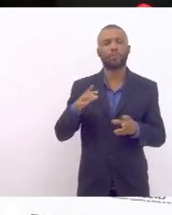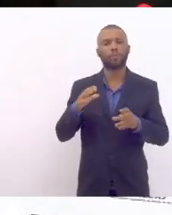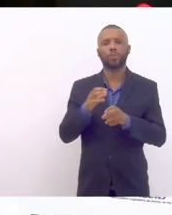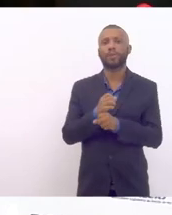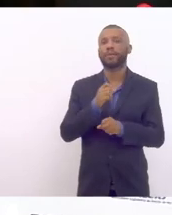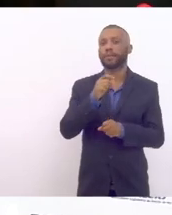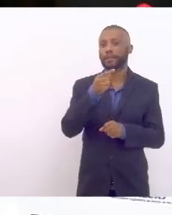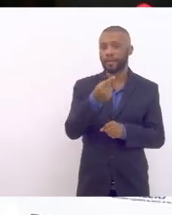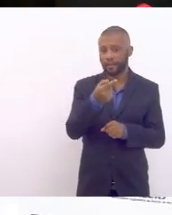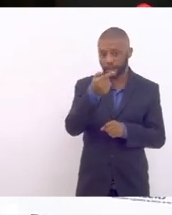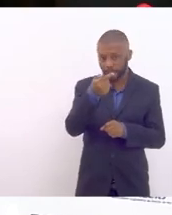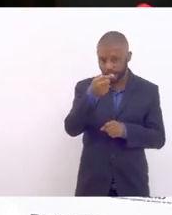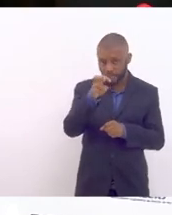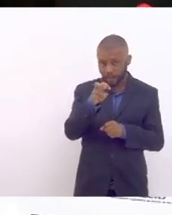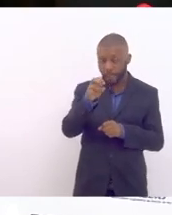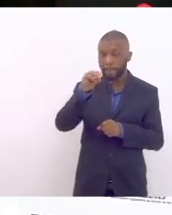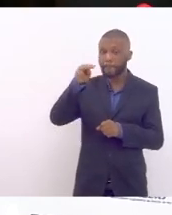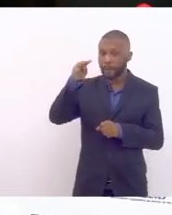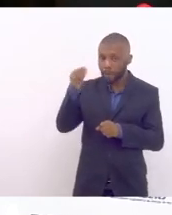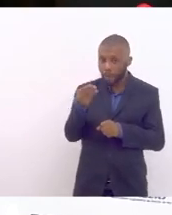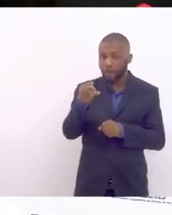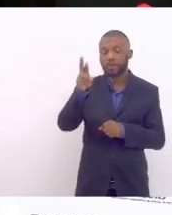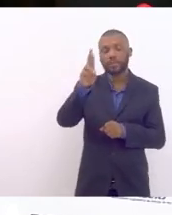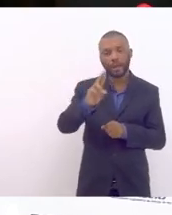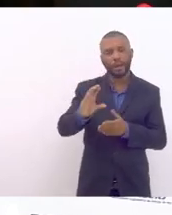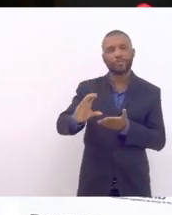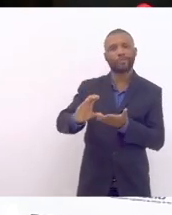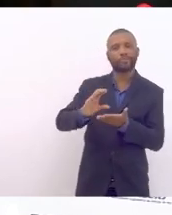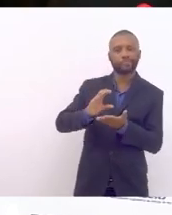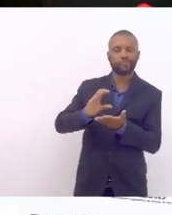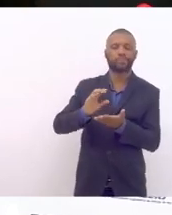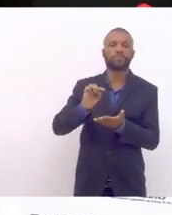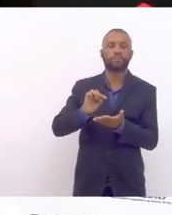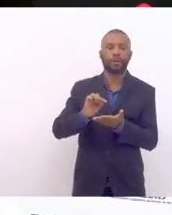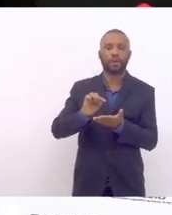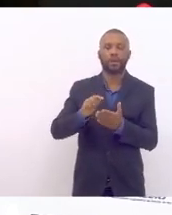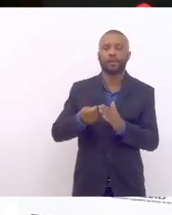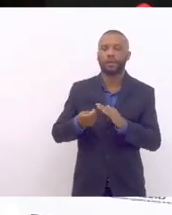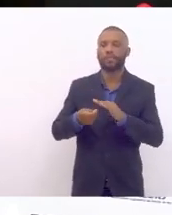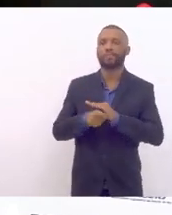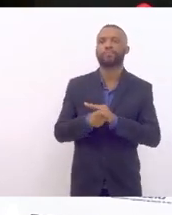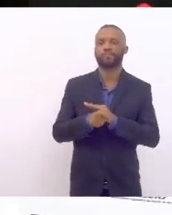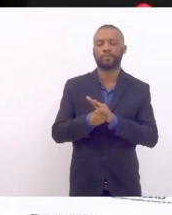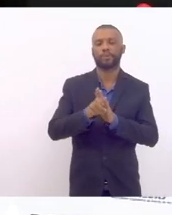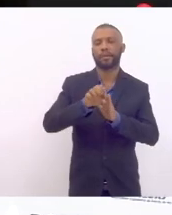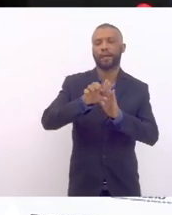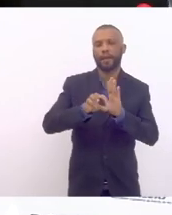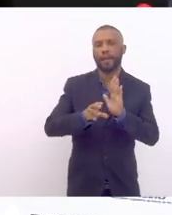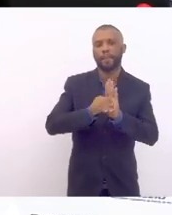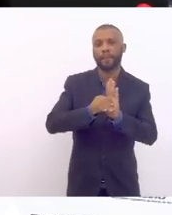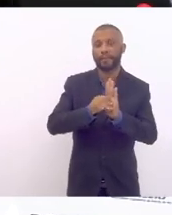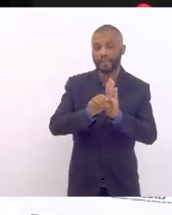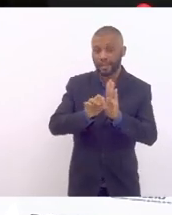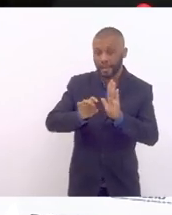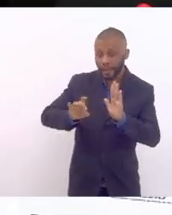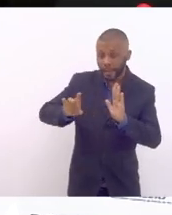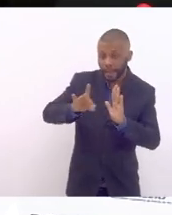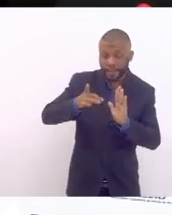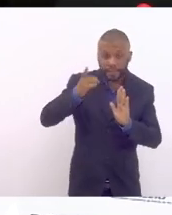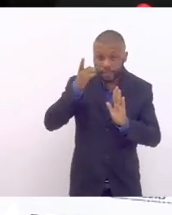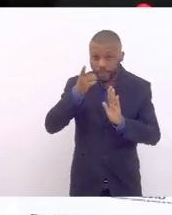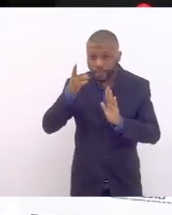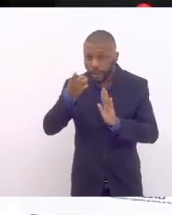175 milhões de e implementado pelas emendas individuais e emendas de